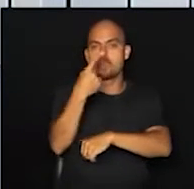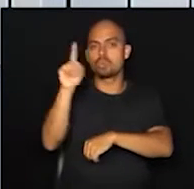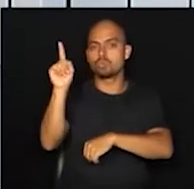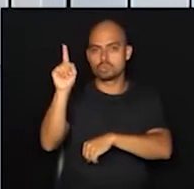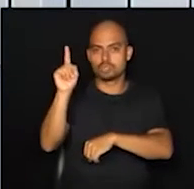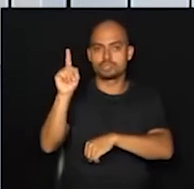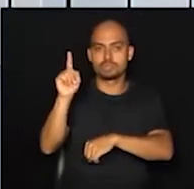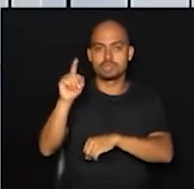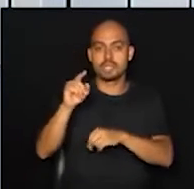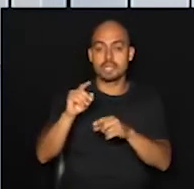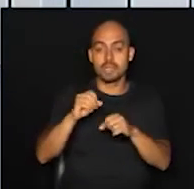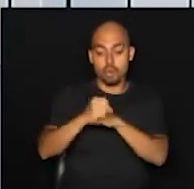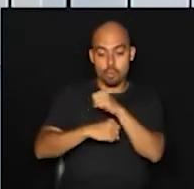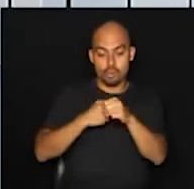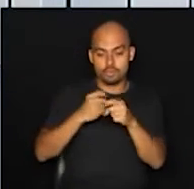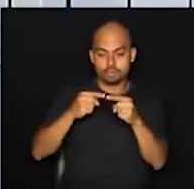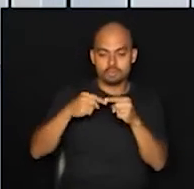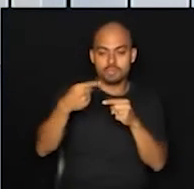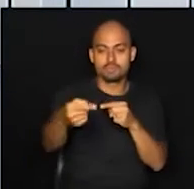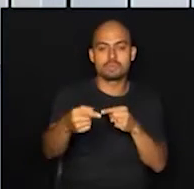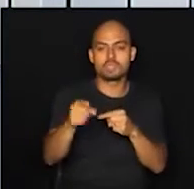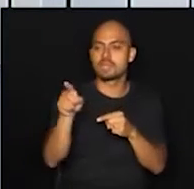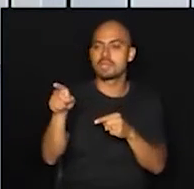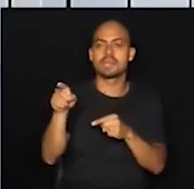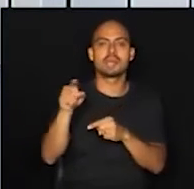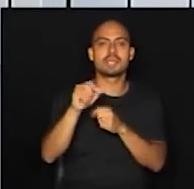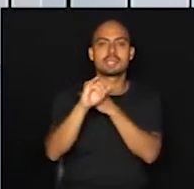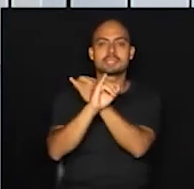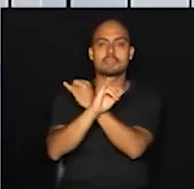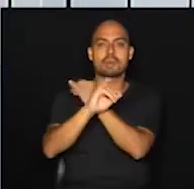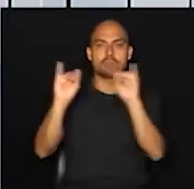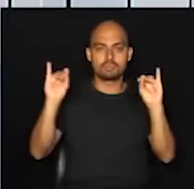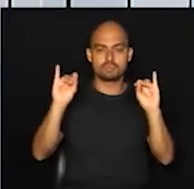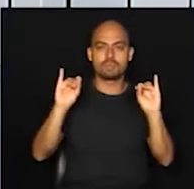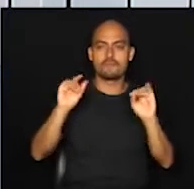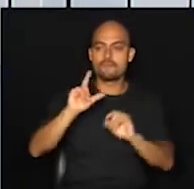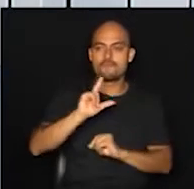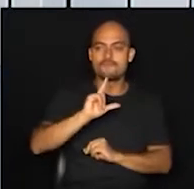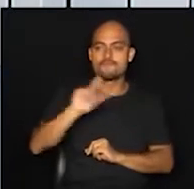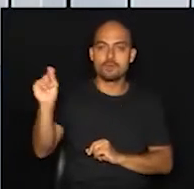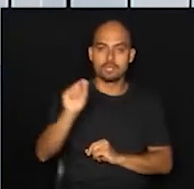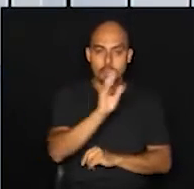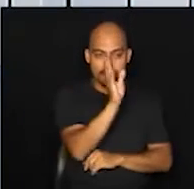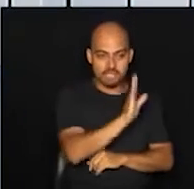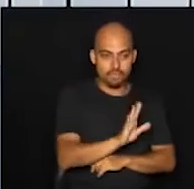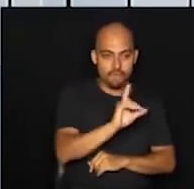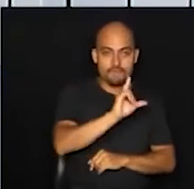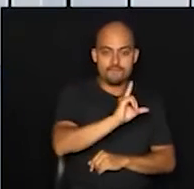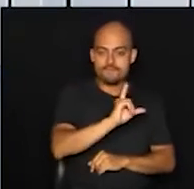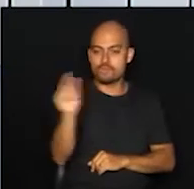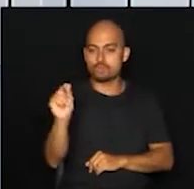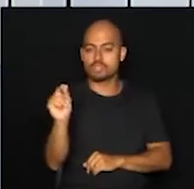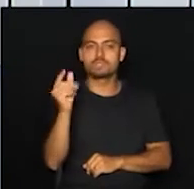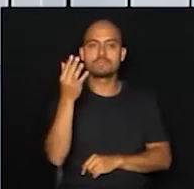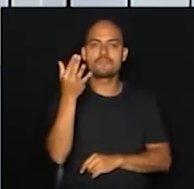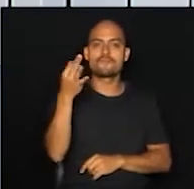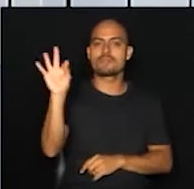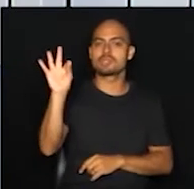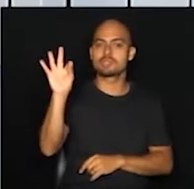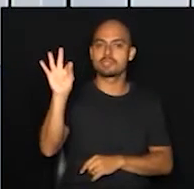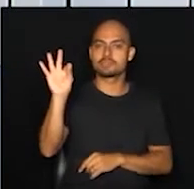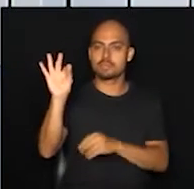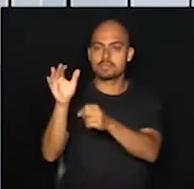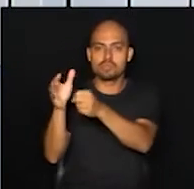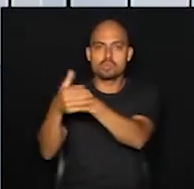aí no ano seguinte ela foi obrigada a fugir do Brasil, a se exilar na França. Queria que você citasse um pouquinho também